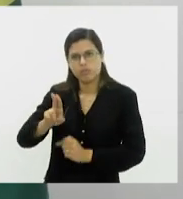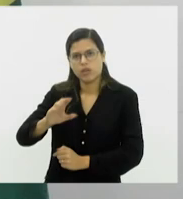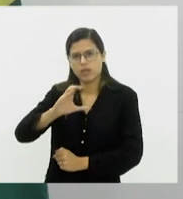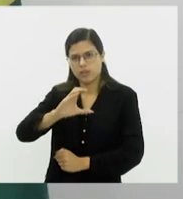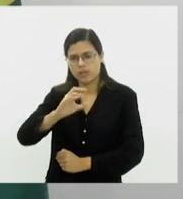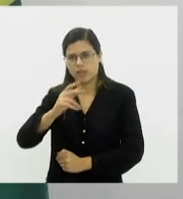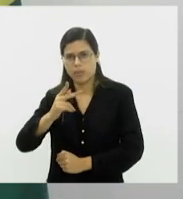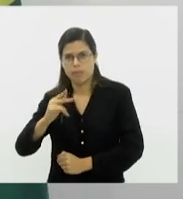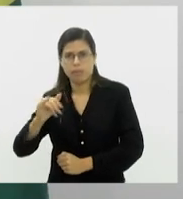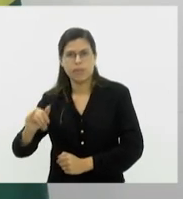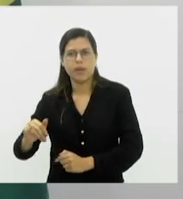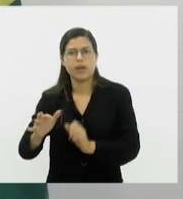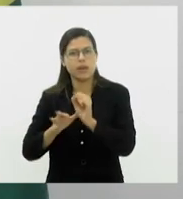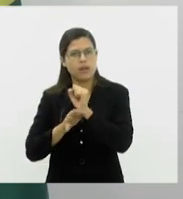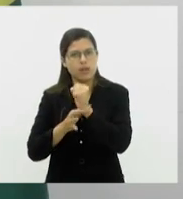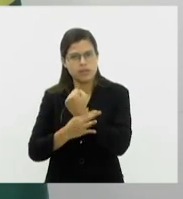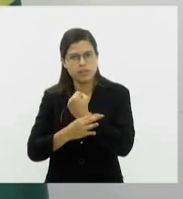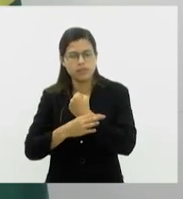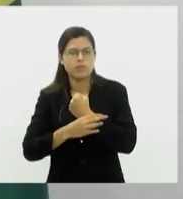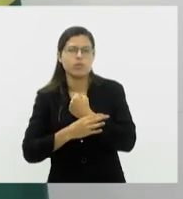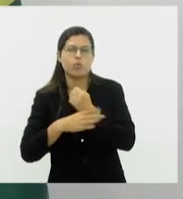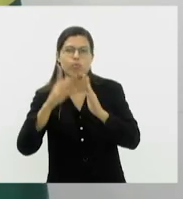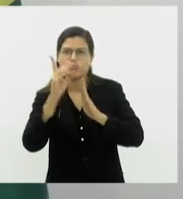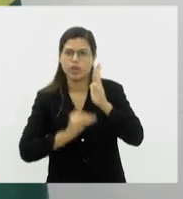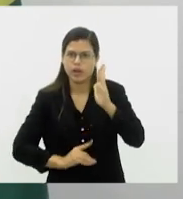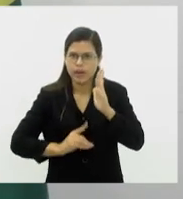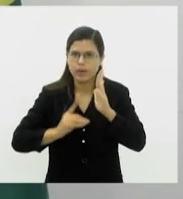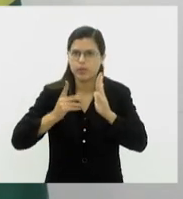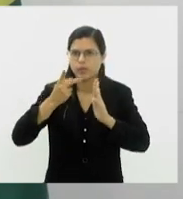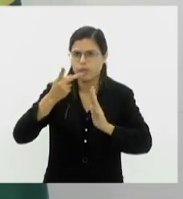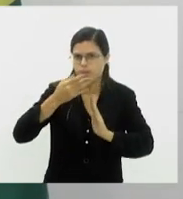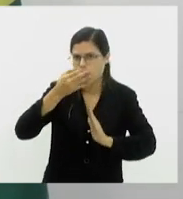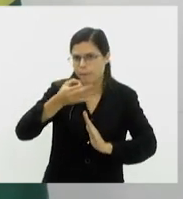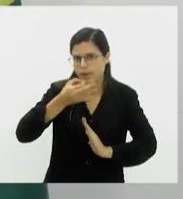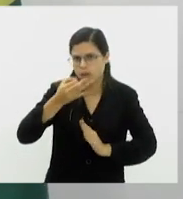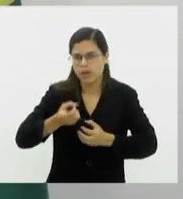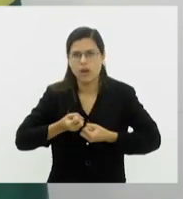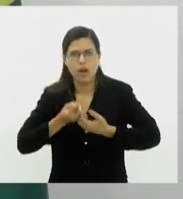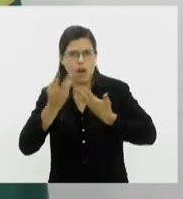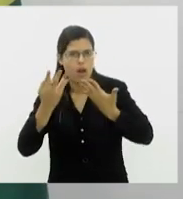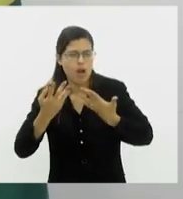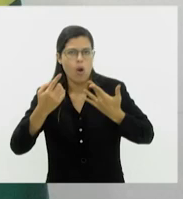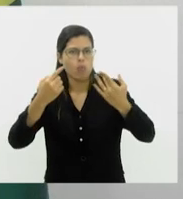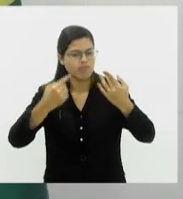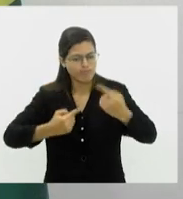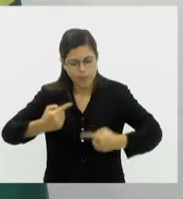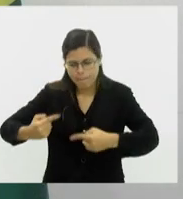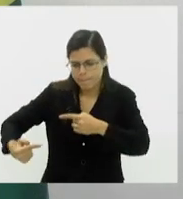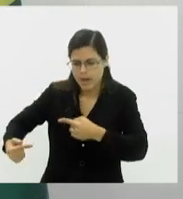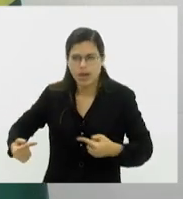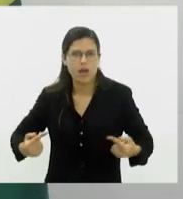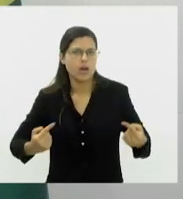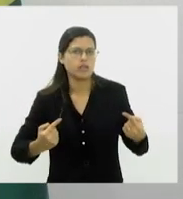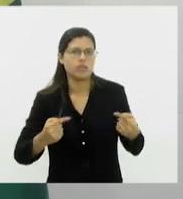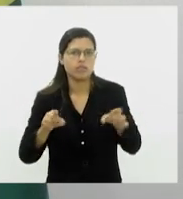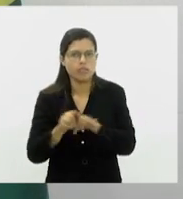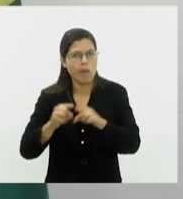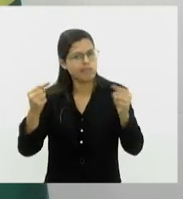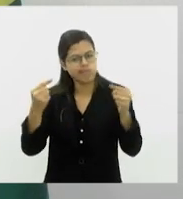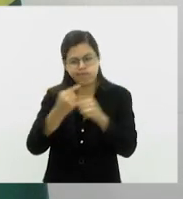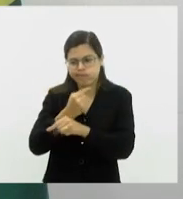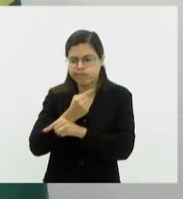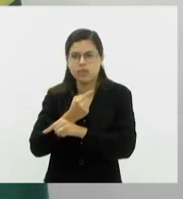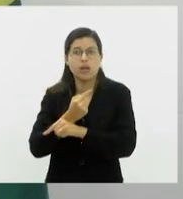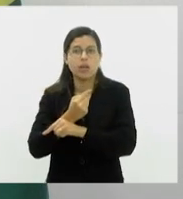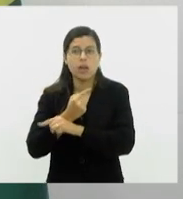direito de fala de cada um os embates que aconteceram as divergências as convergências Então